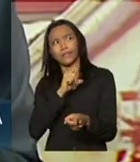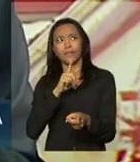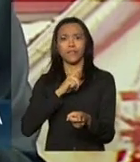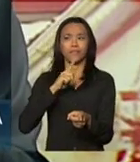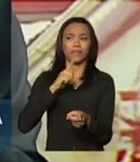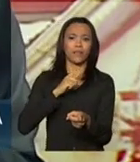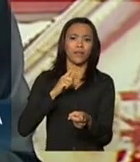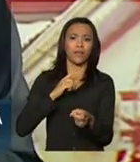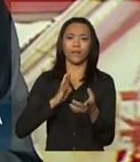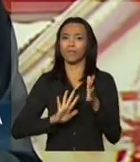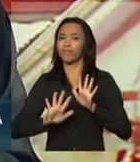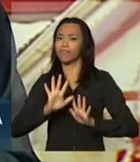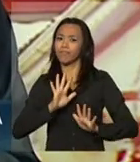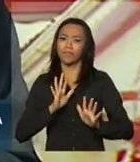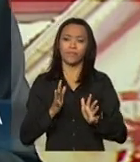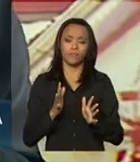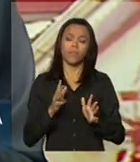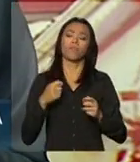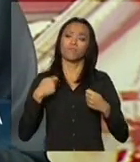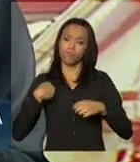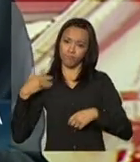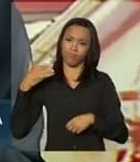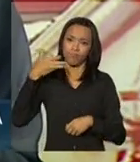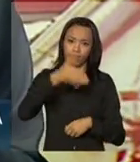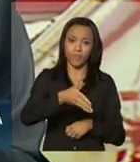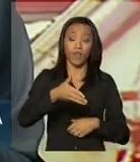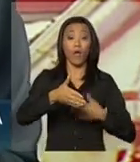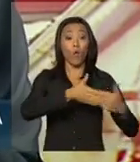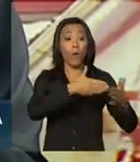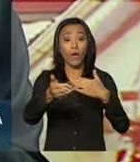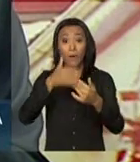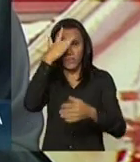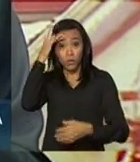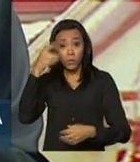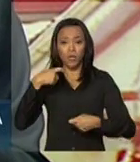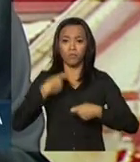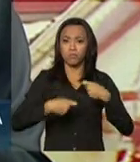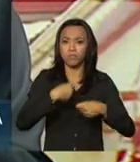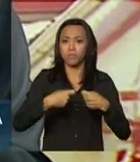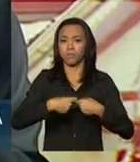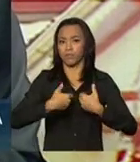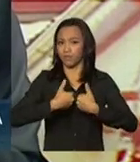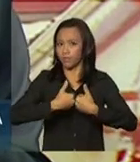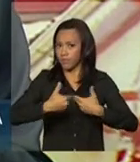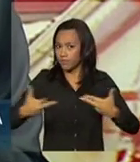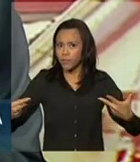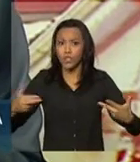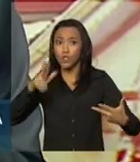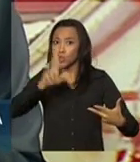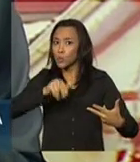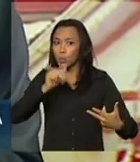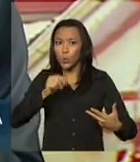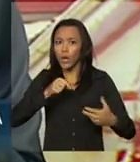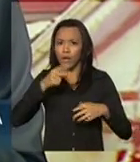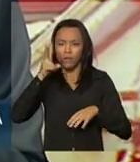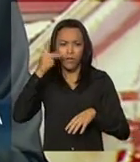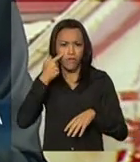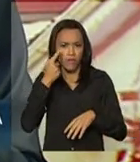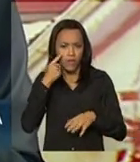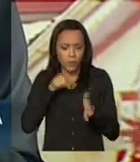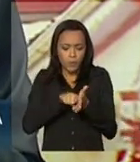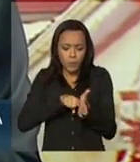algum tipo de vulnerabilidade específica. Qualquer pessoa que tem vida sexual ativa, se nunca fez um teste de HIV, deveria